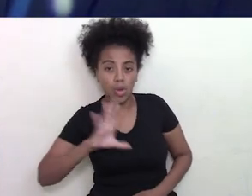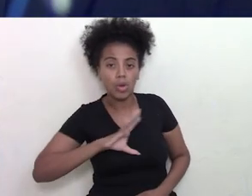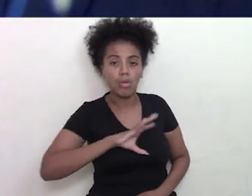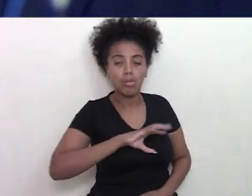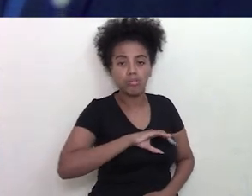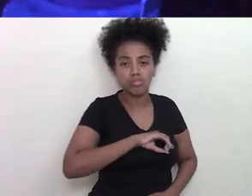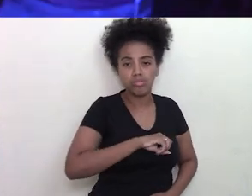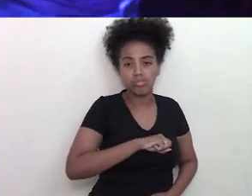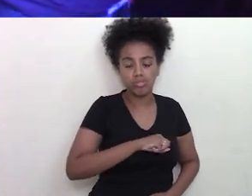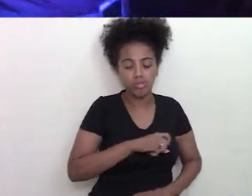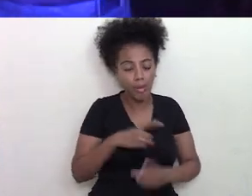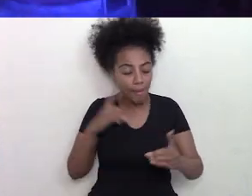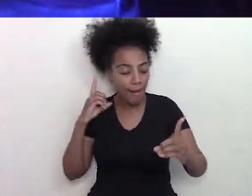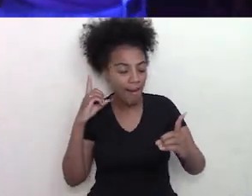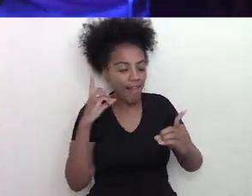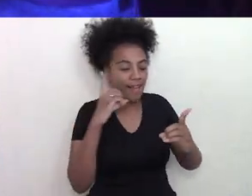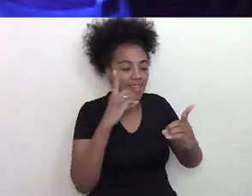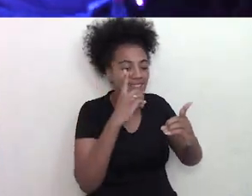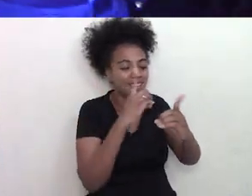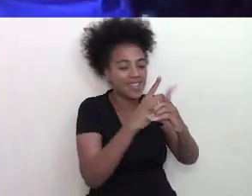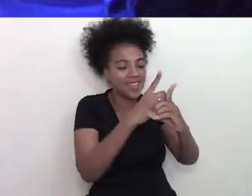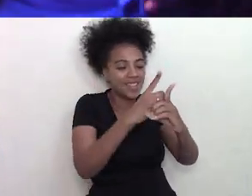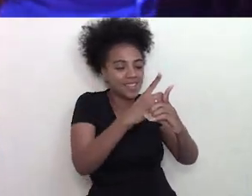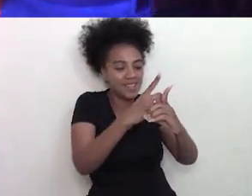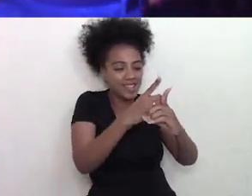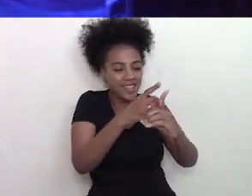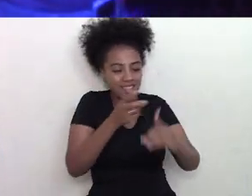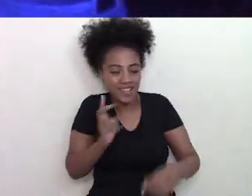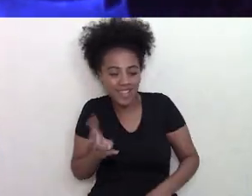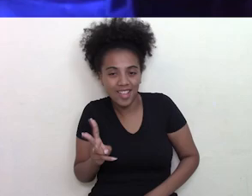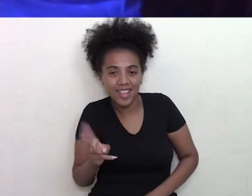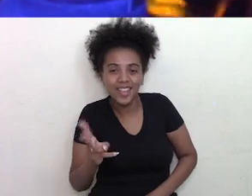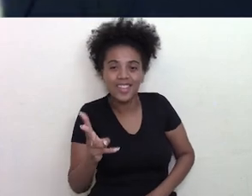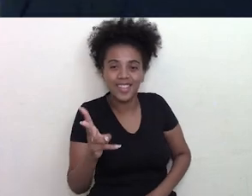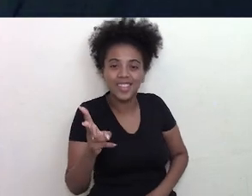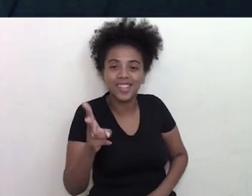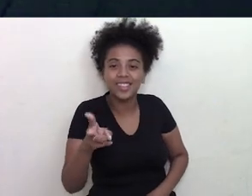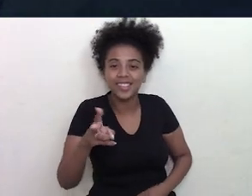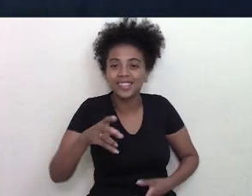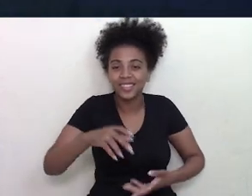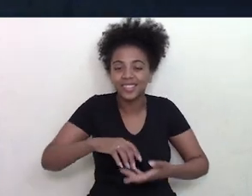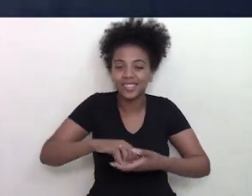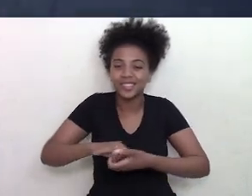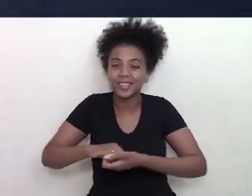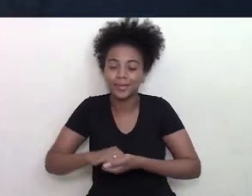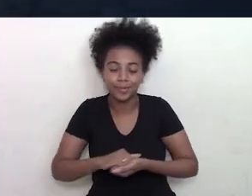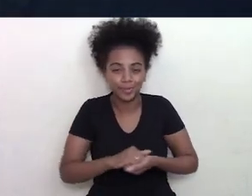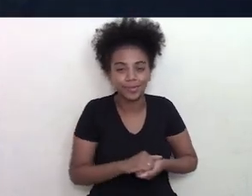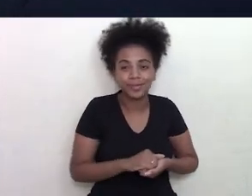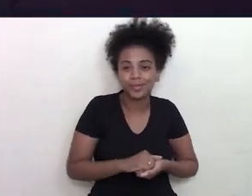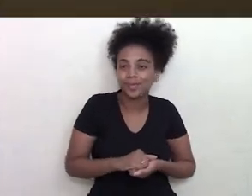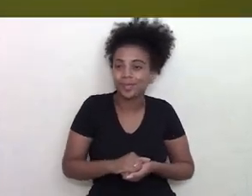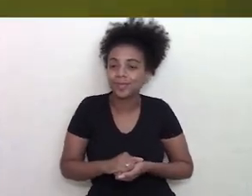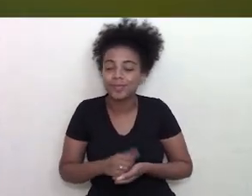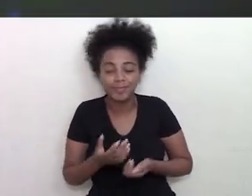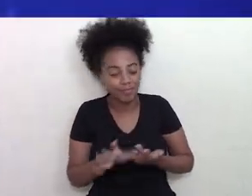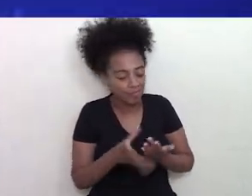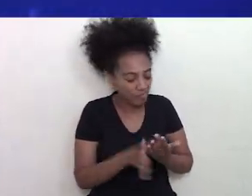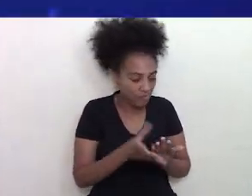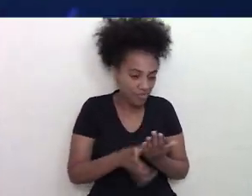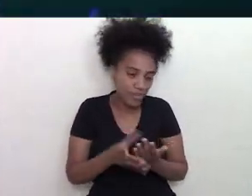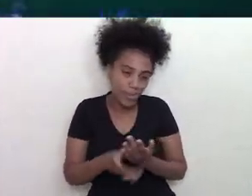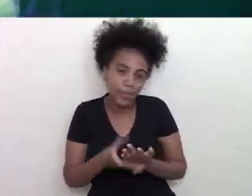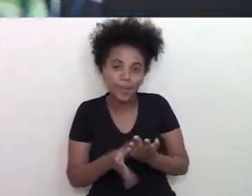amor encontre a gente. Nosso caso vai eternizar.